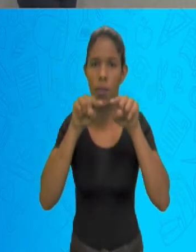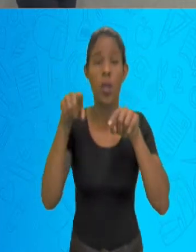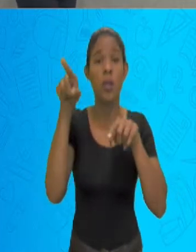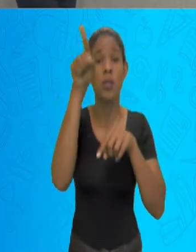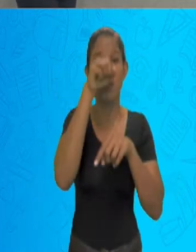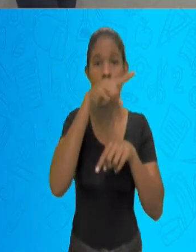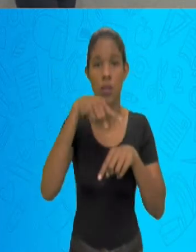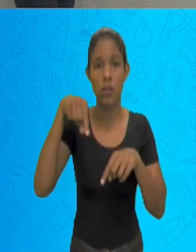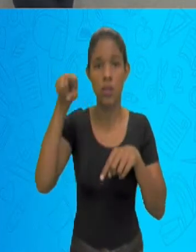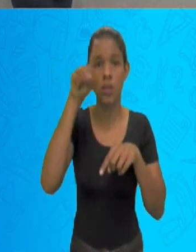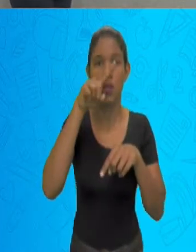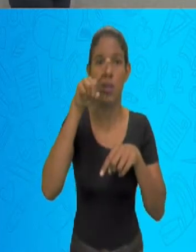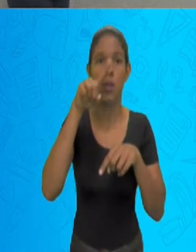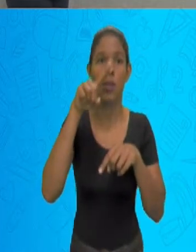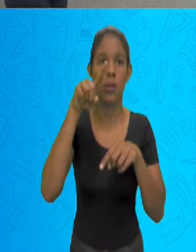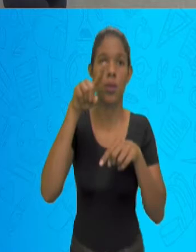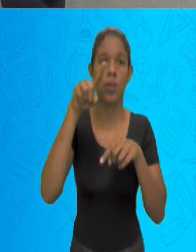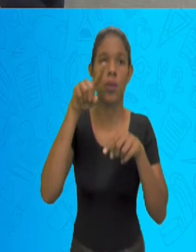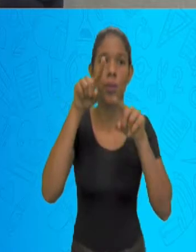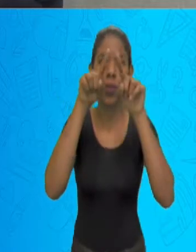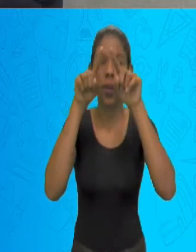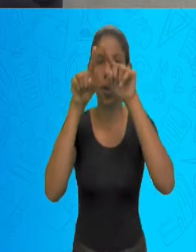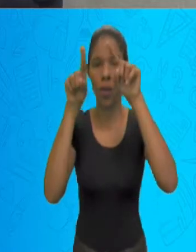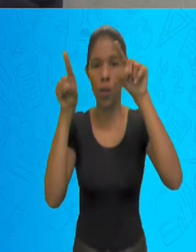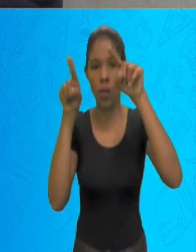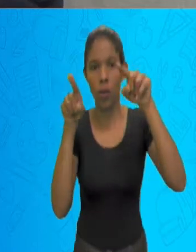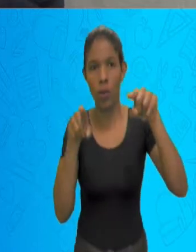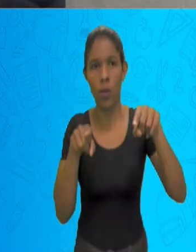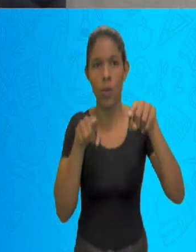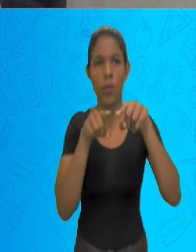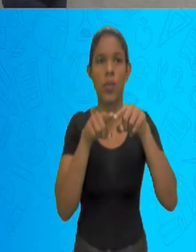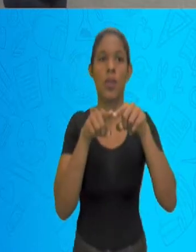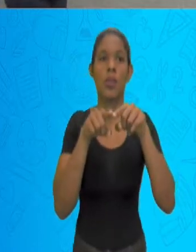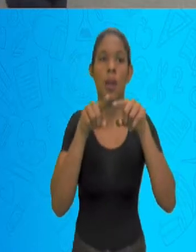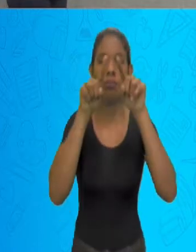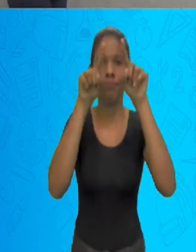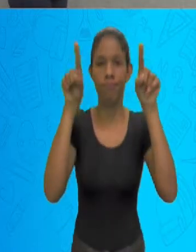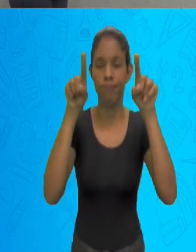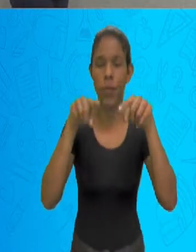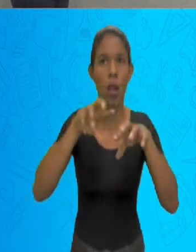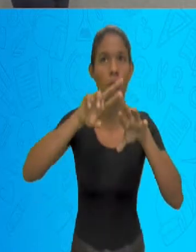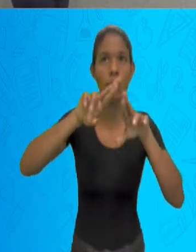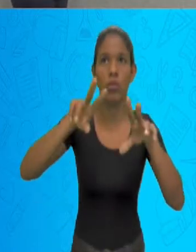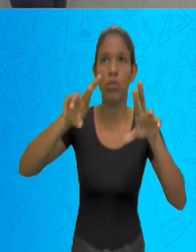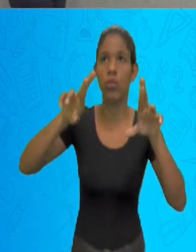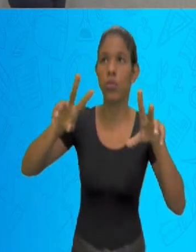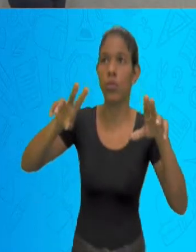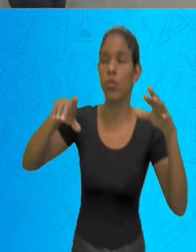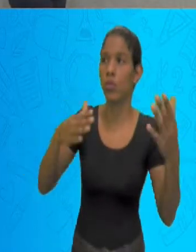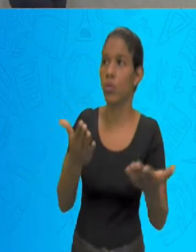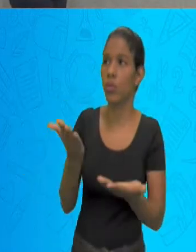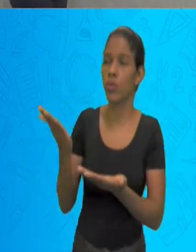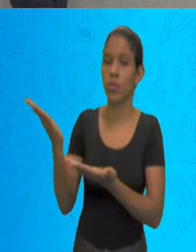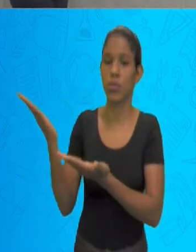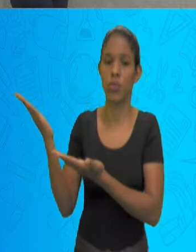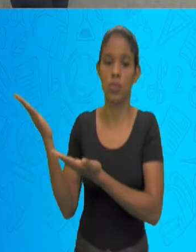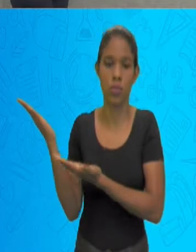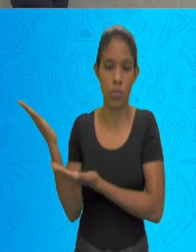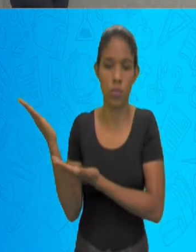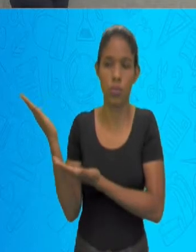círculo, losango, paralelogramo, trapézio, o oval,